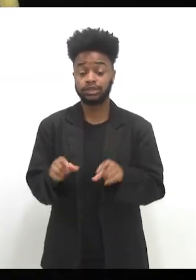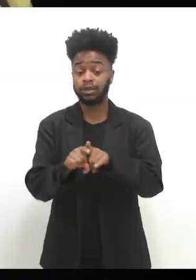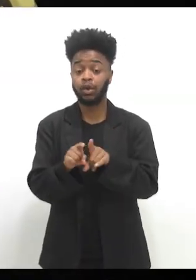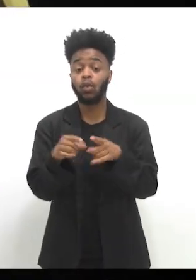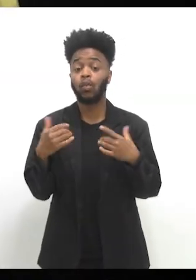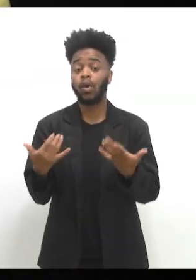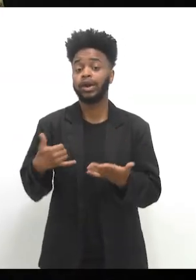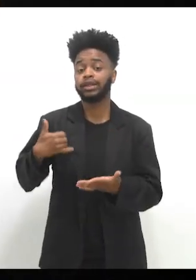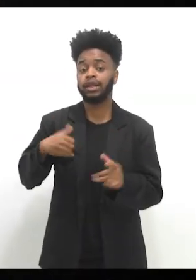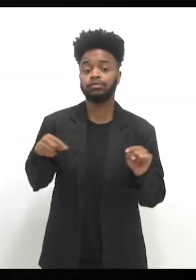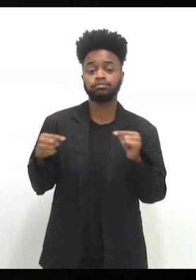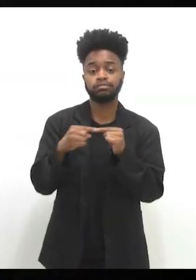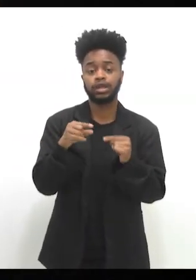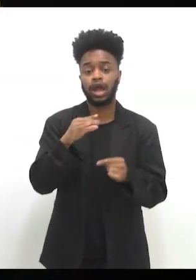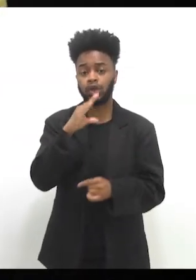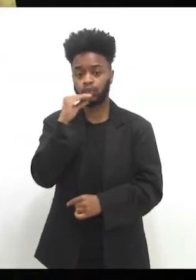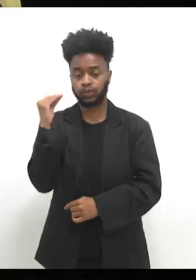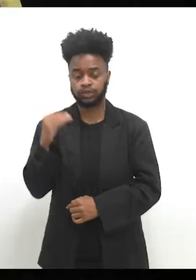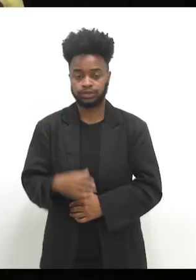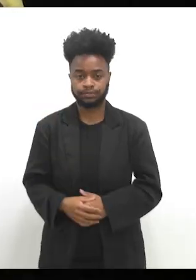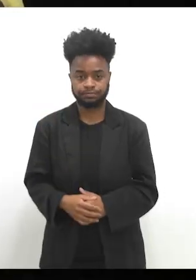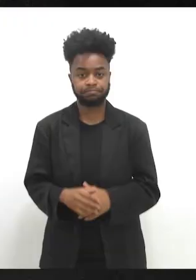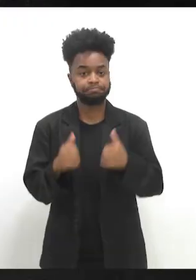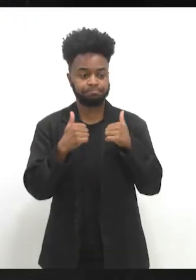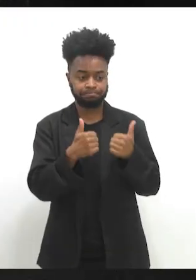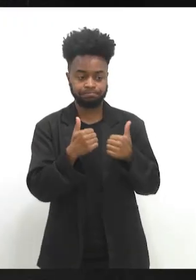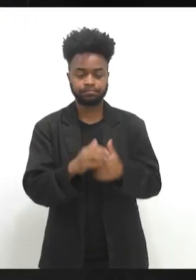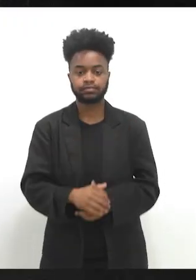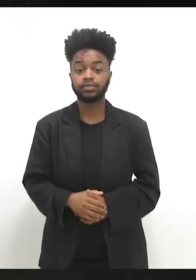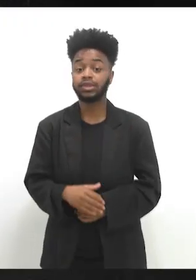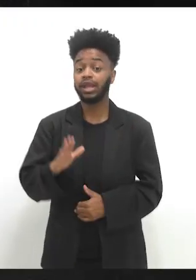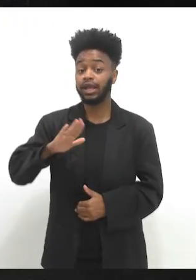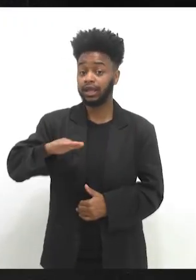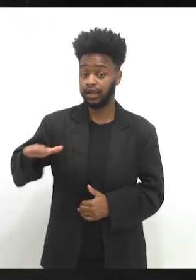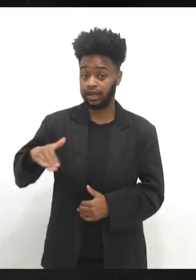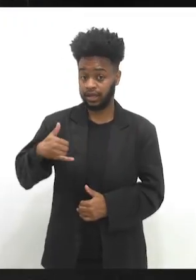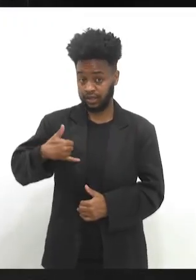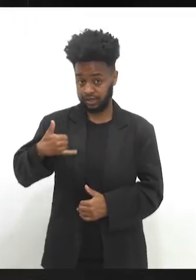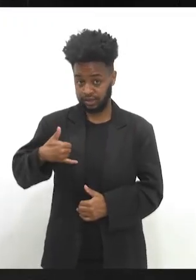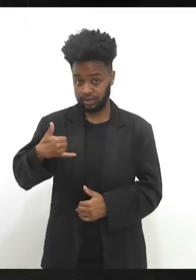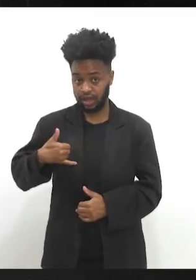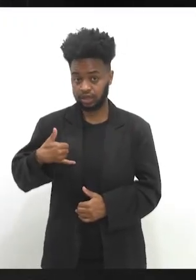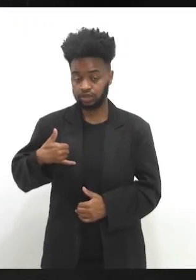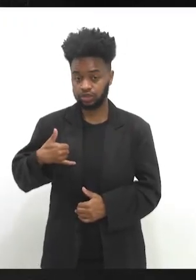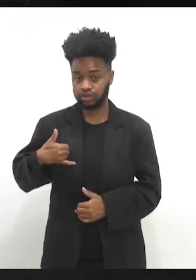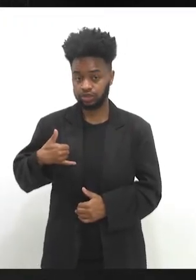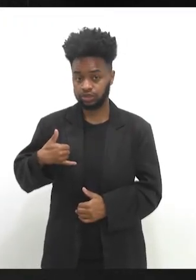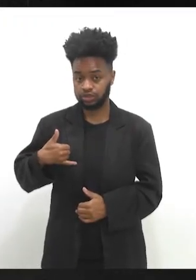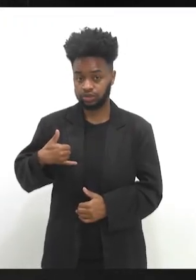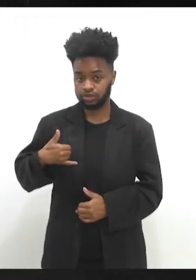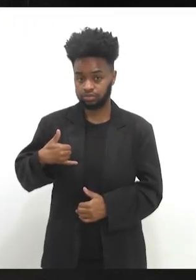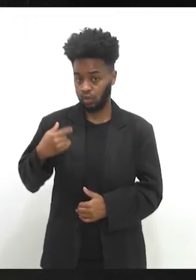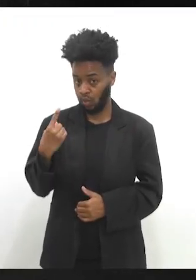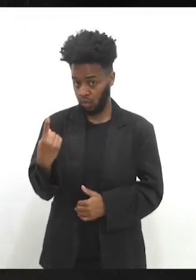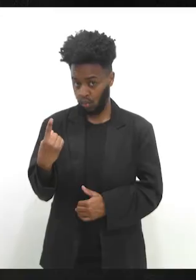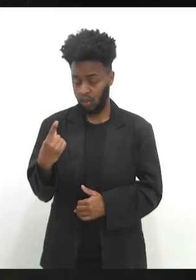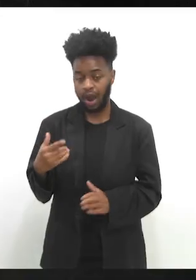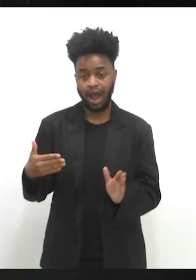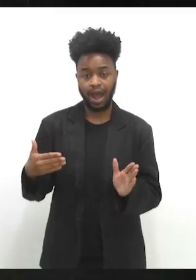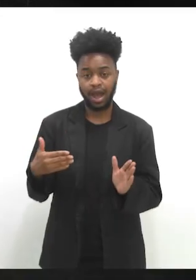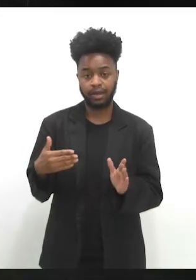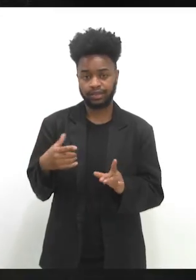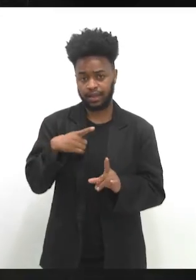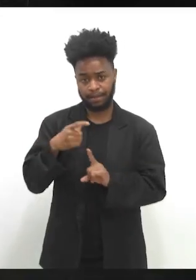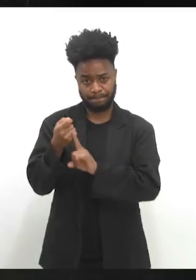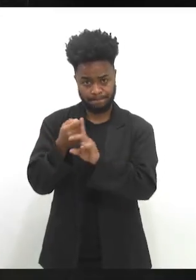criança e até que idade é uma adolescente. Vamos lá. A criança ela é considerada, né, da primeira idade, a partir